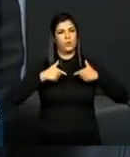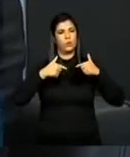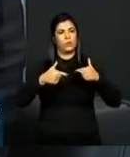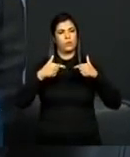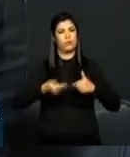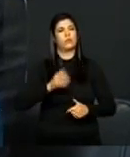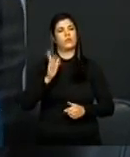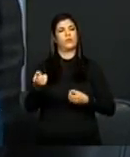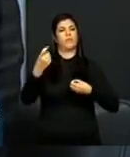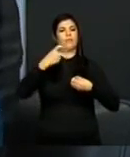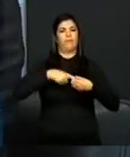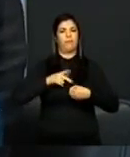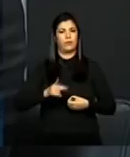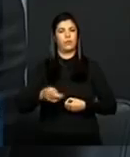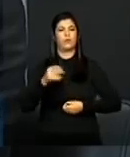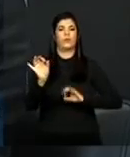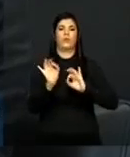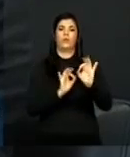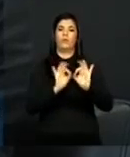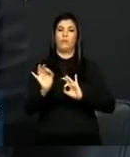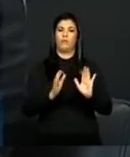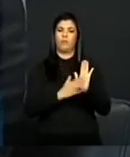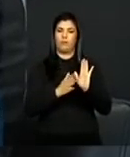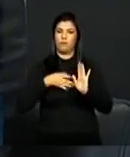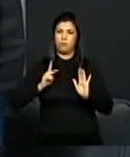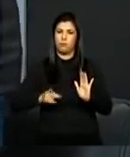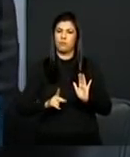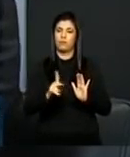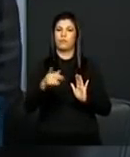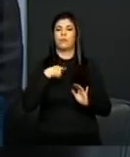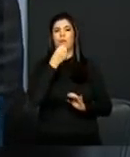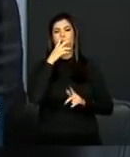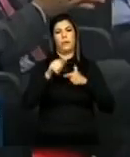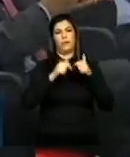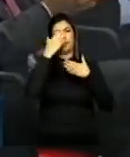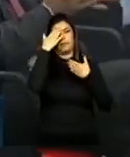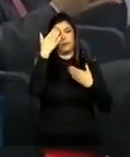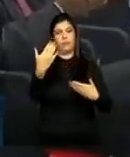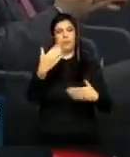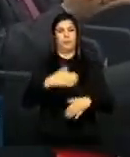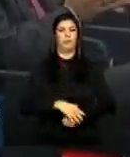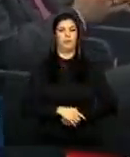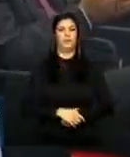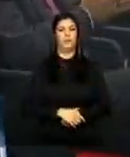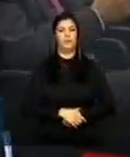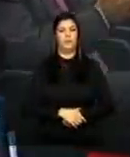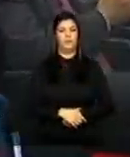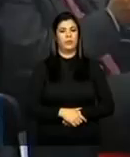reeleita, o nosso projeto está reeleito, continua e um bom trabalho. Obrigado.